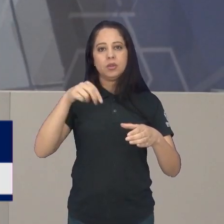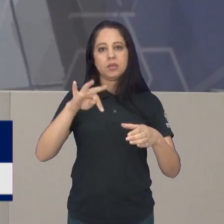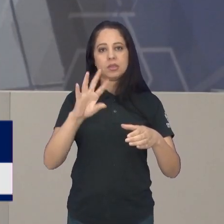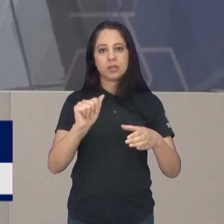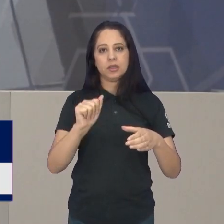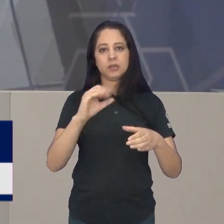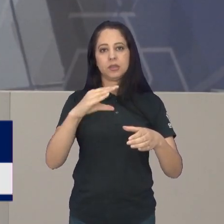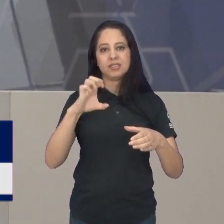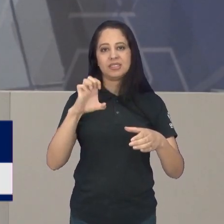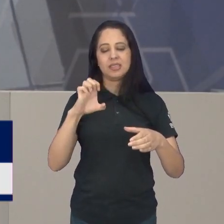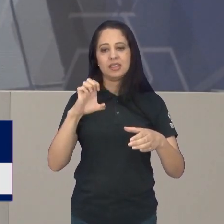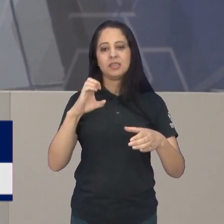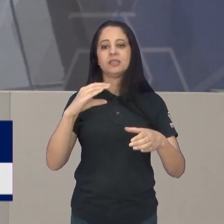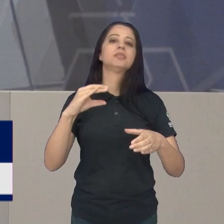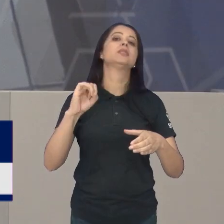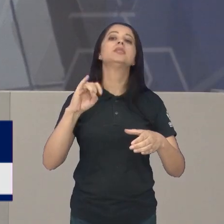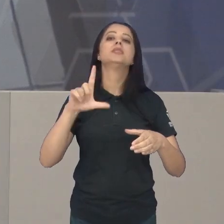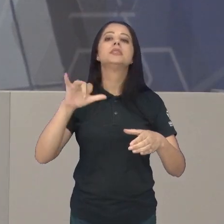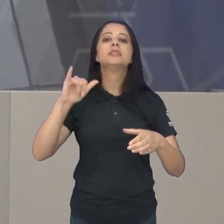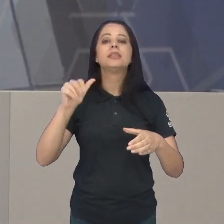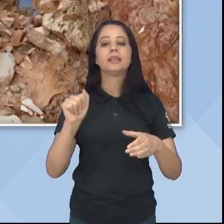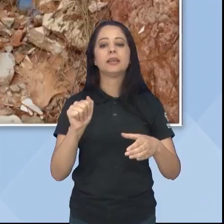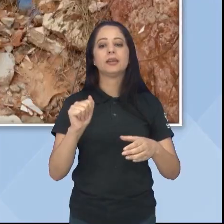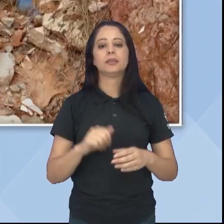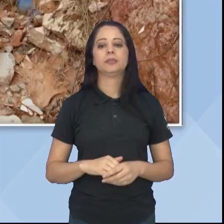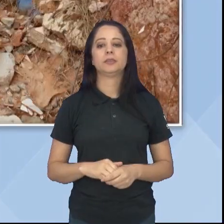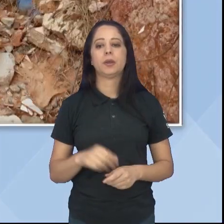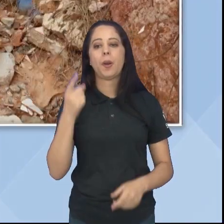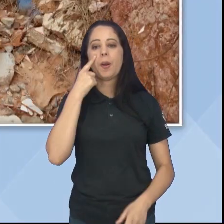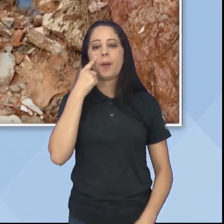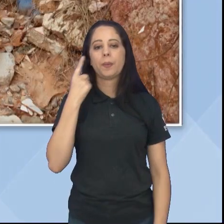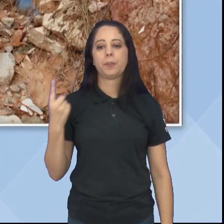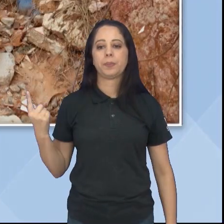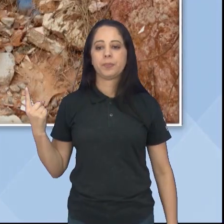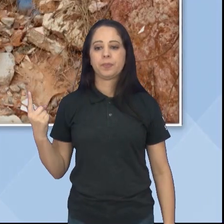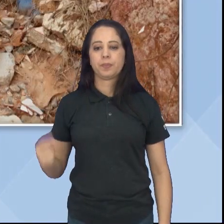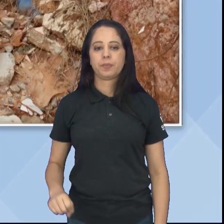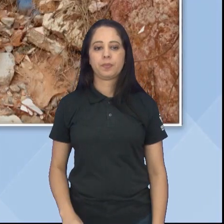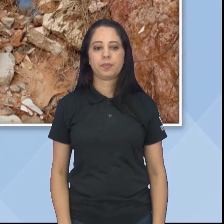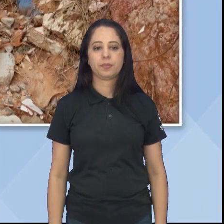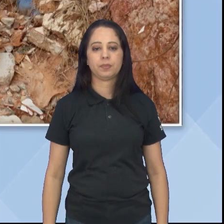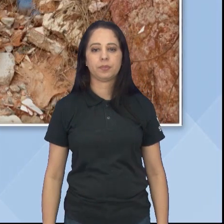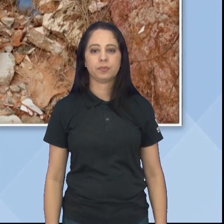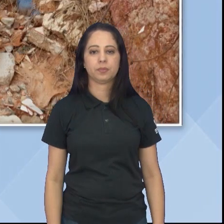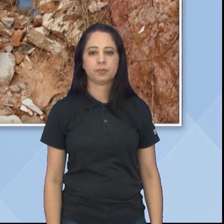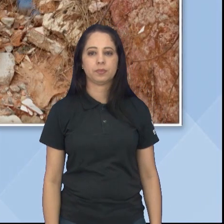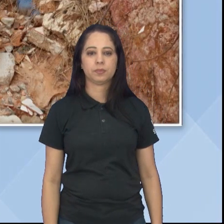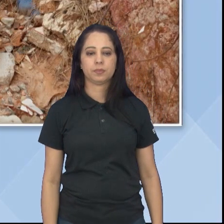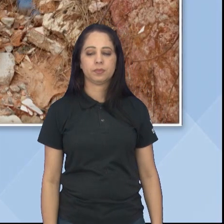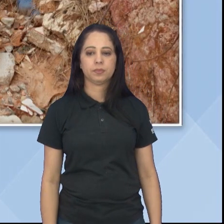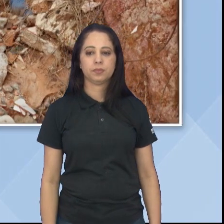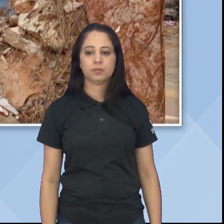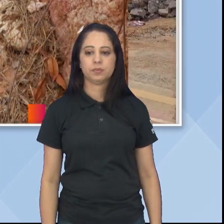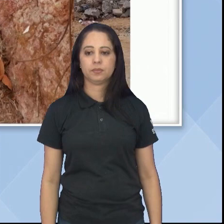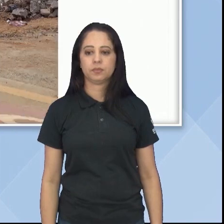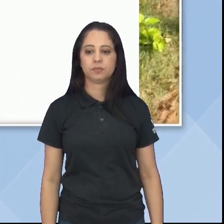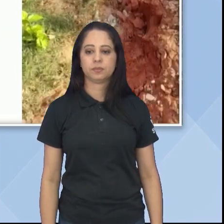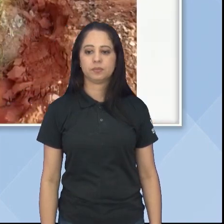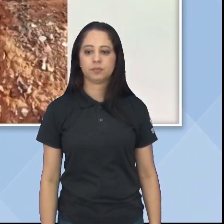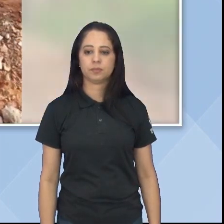Vamos lá, o Santa Cecília 2, sem manutenção, as crateras. Pode passar aí. Vamos para o vídeo.